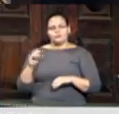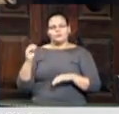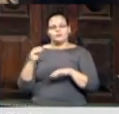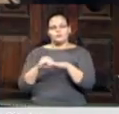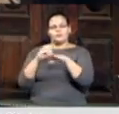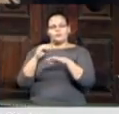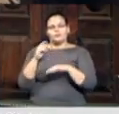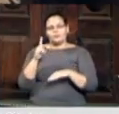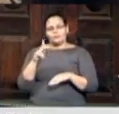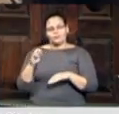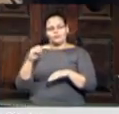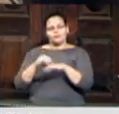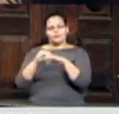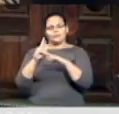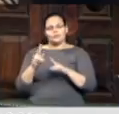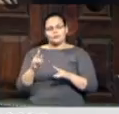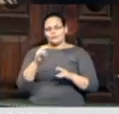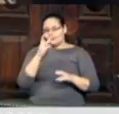um anjo.